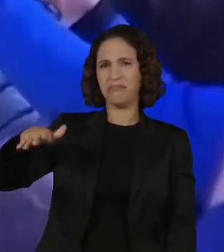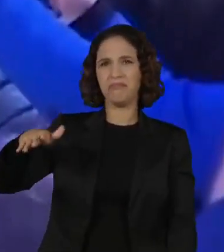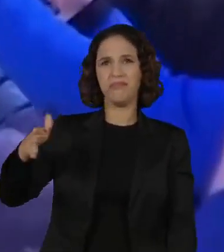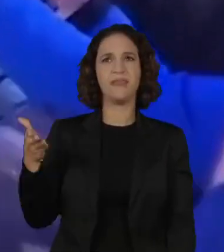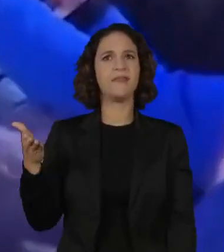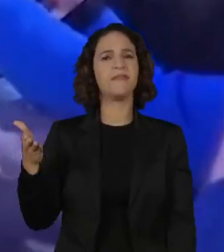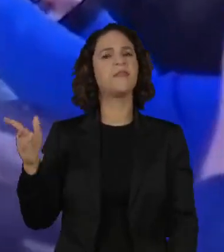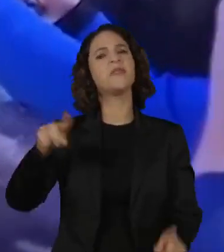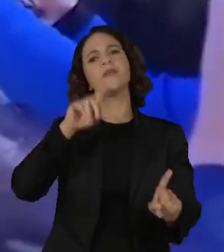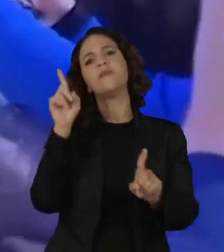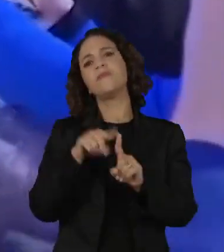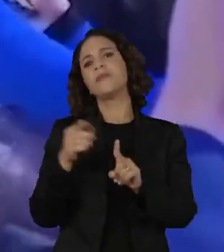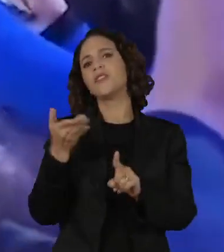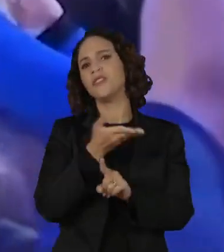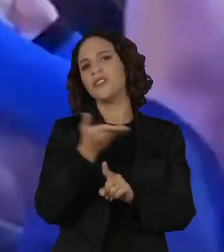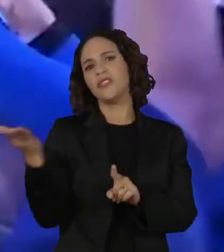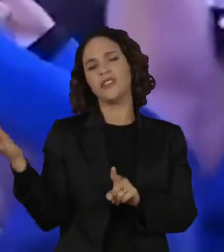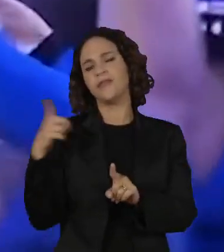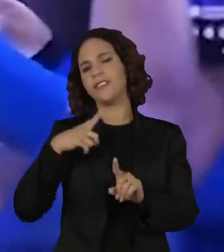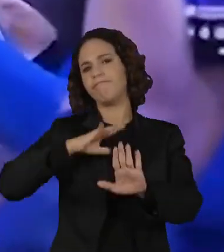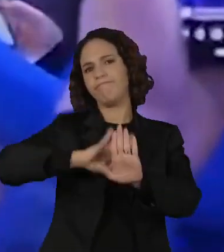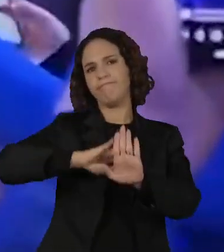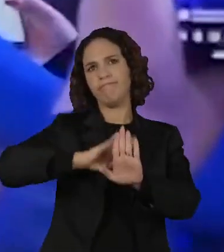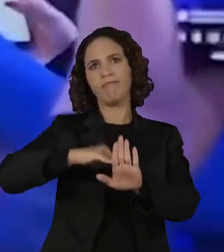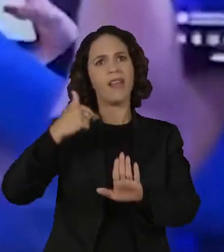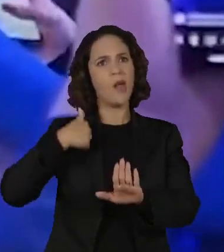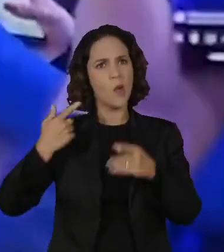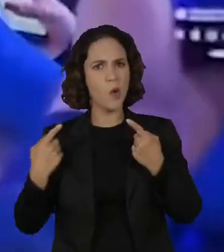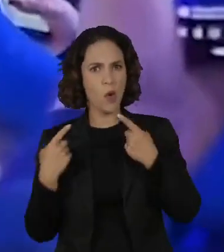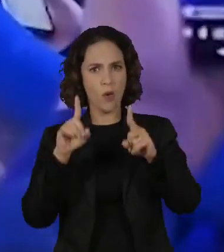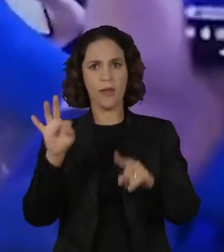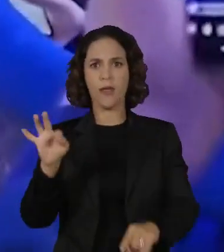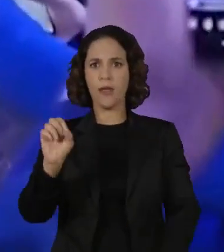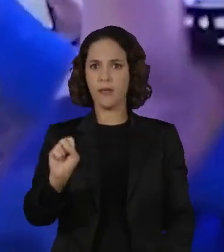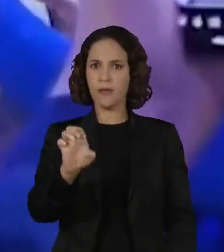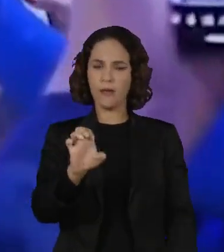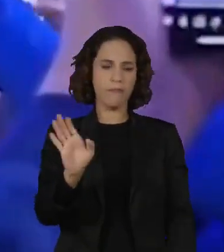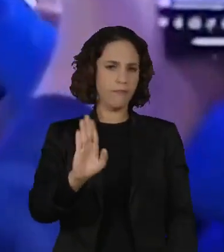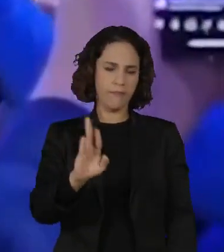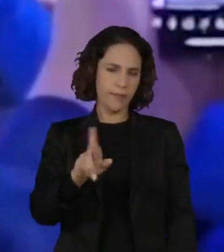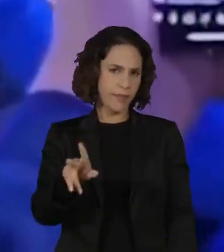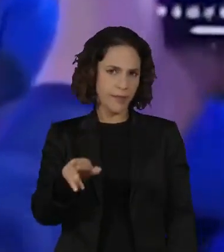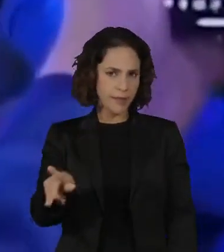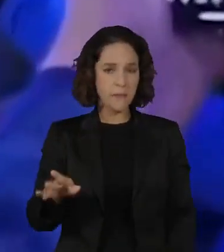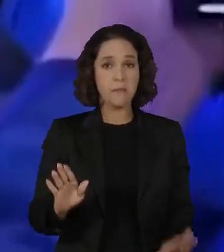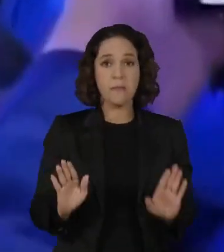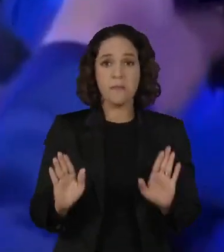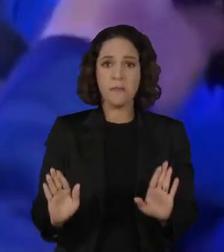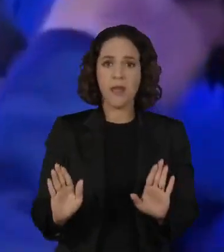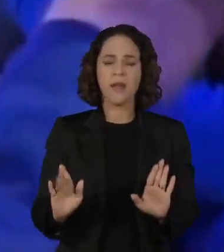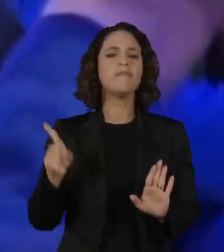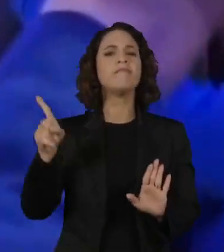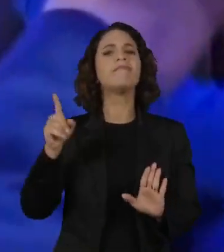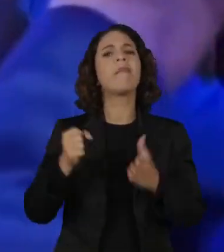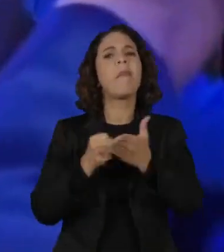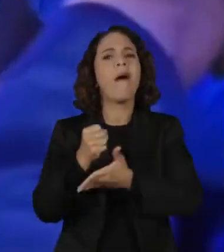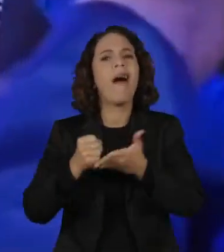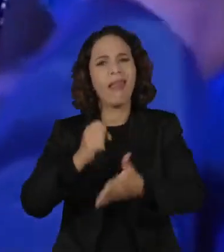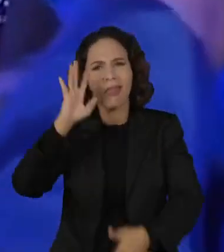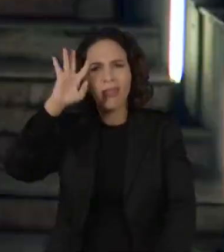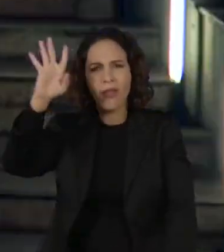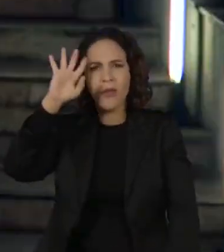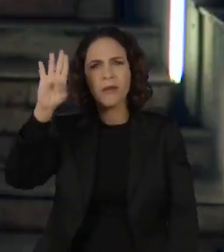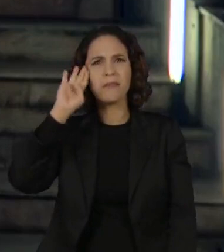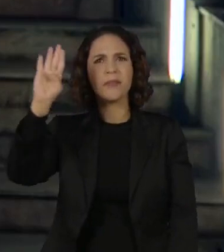intenção por parte de alguns não tô aqui atacando o TSE hoje disso mas a fundamentação é Coisa